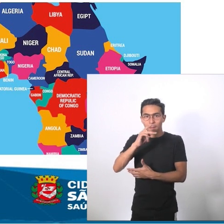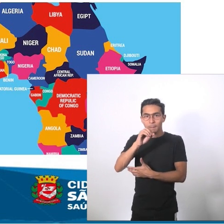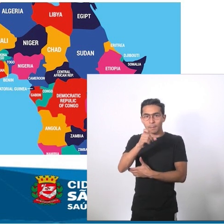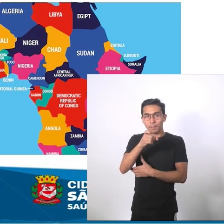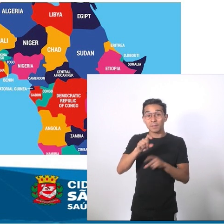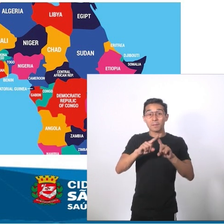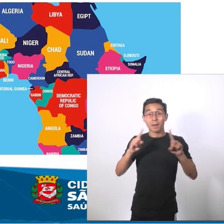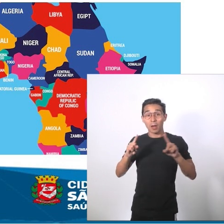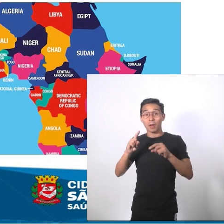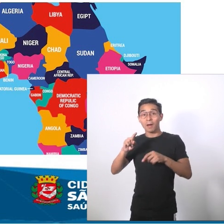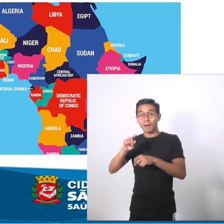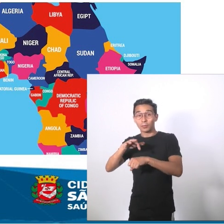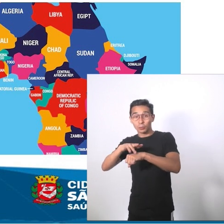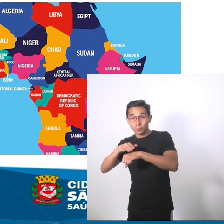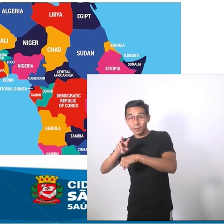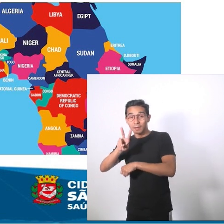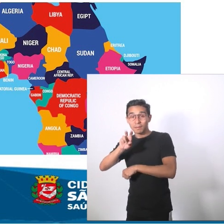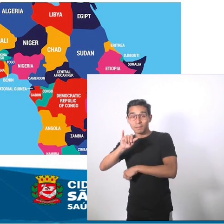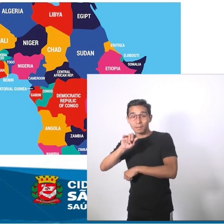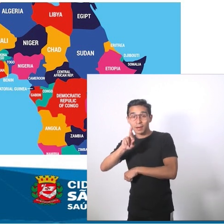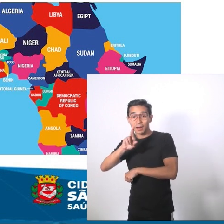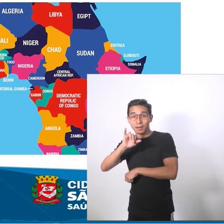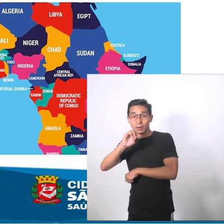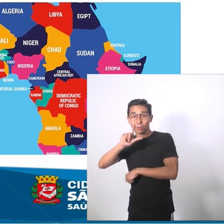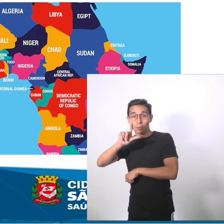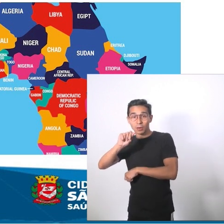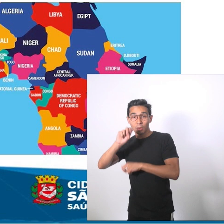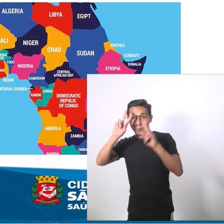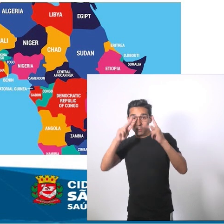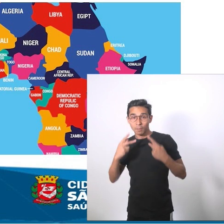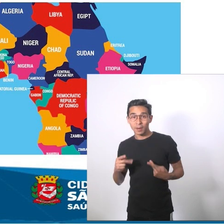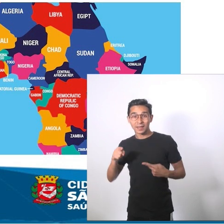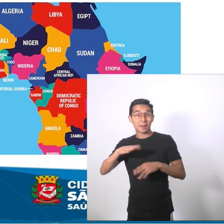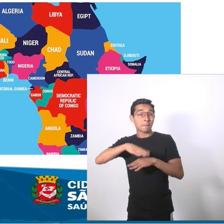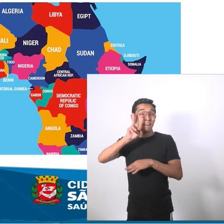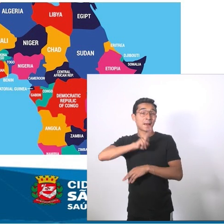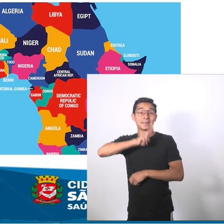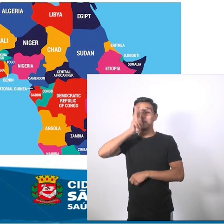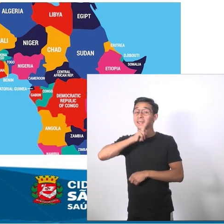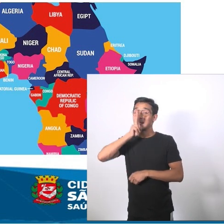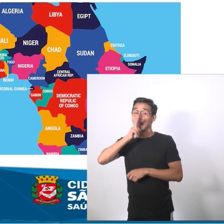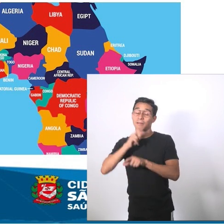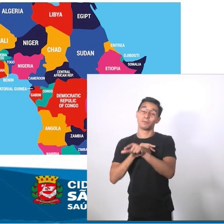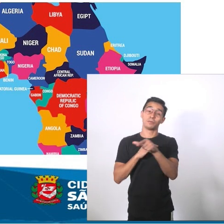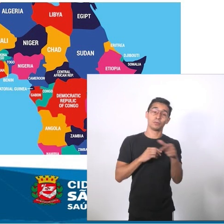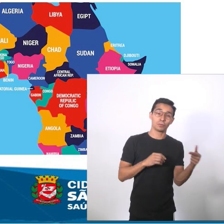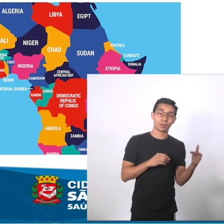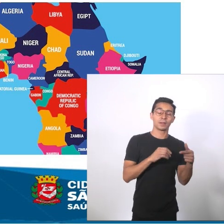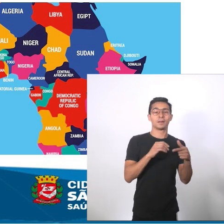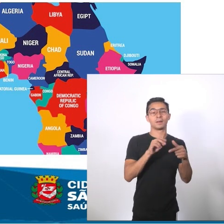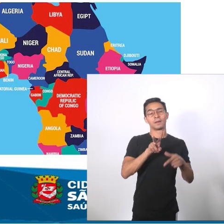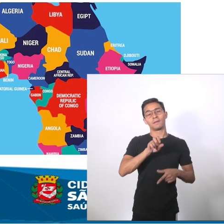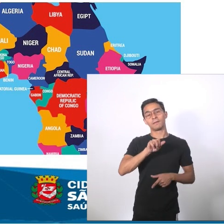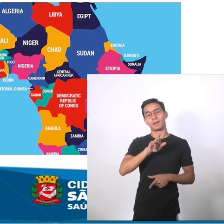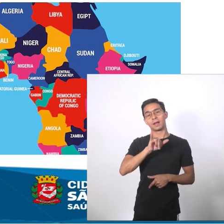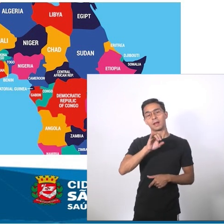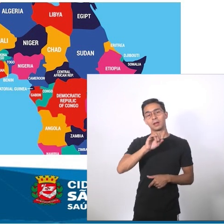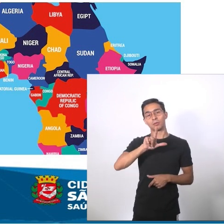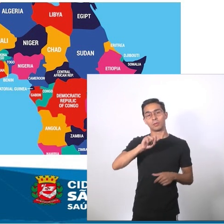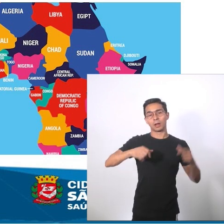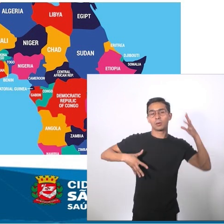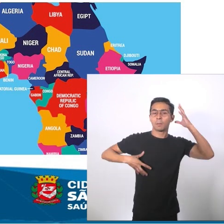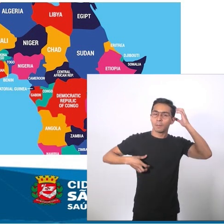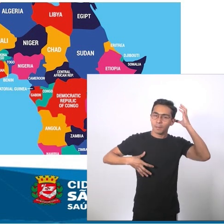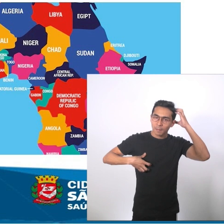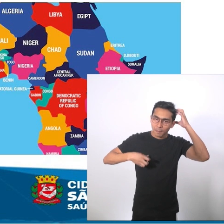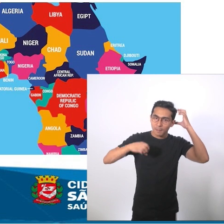que a monkeypox, que aí a tradução fica varíola do macaco, varíola símia, estão tentando